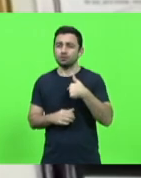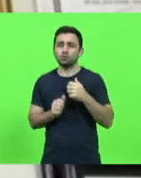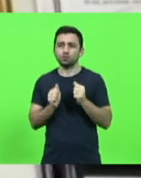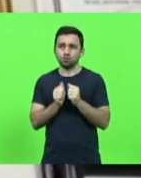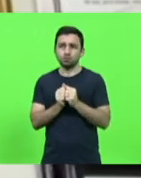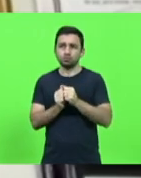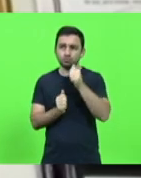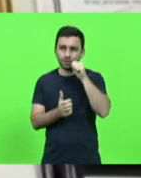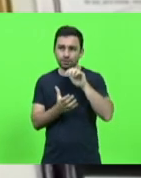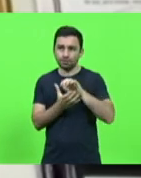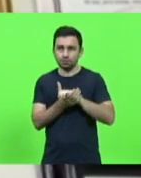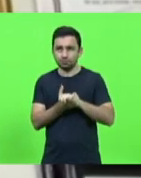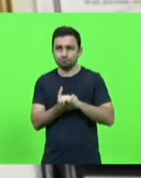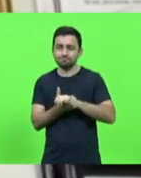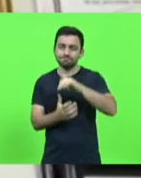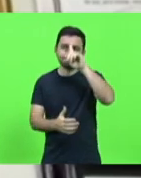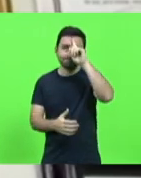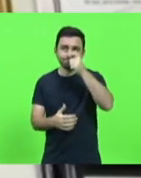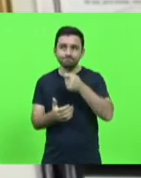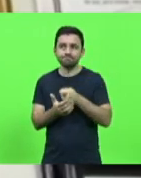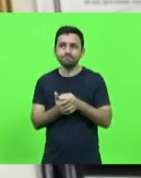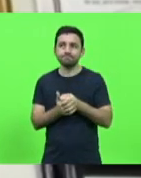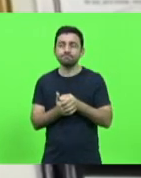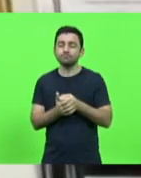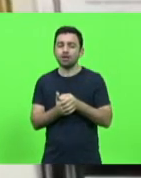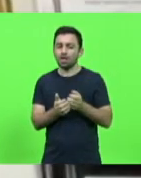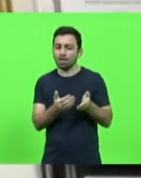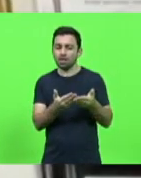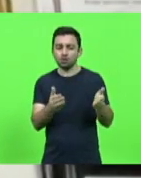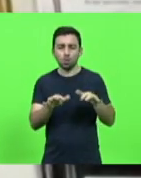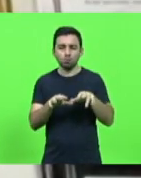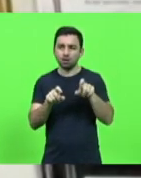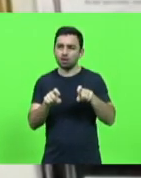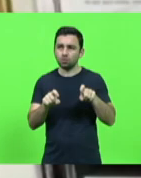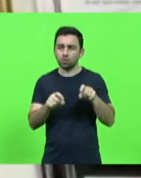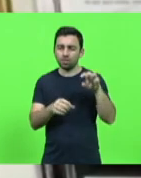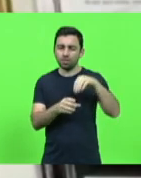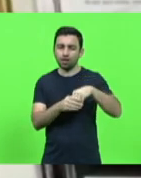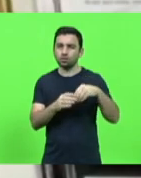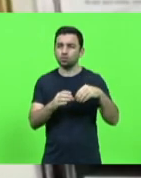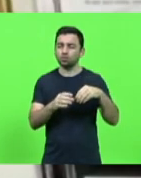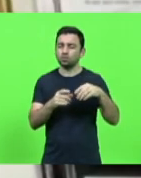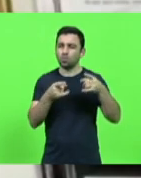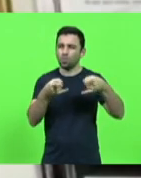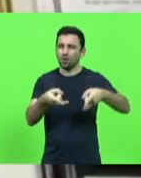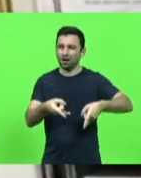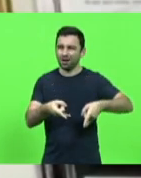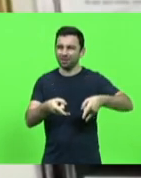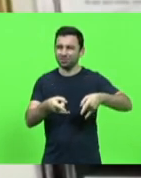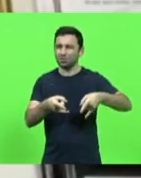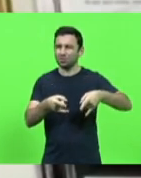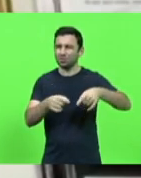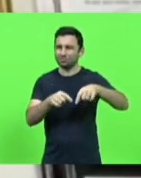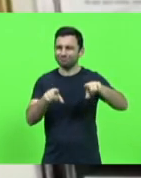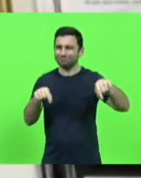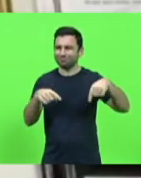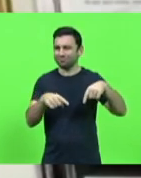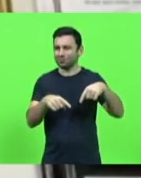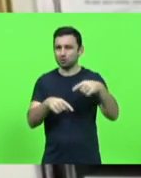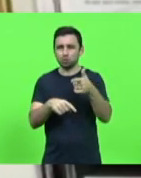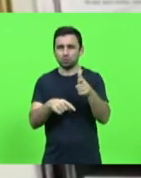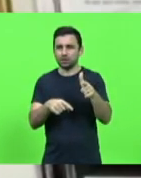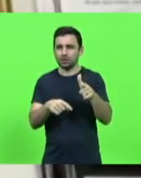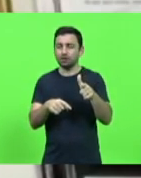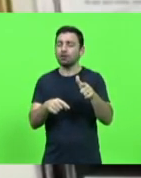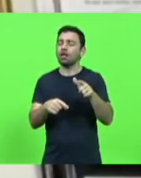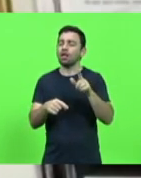uma atitude deles não terem computadores nos seus quartos, e o computador que tinha ficava realmente